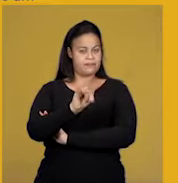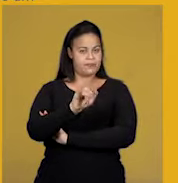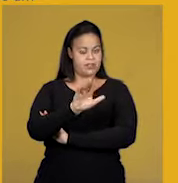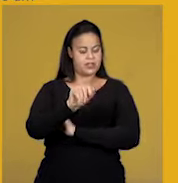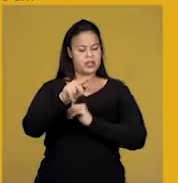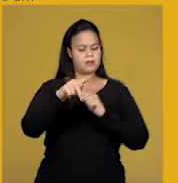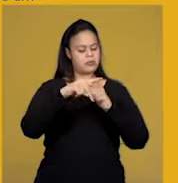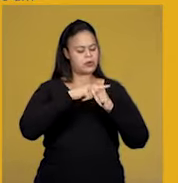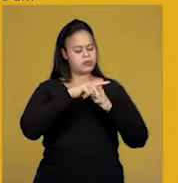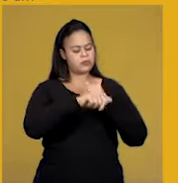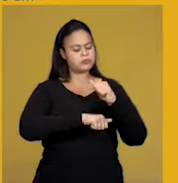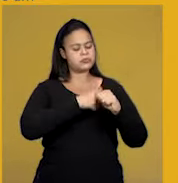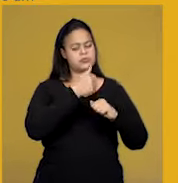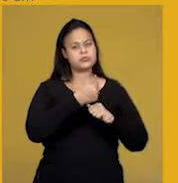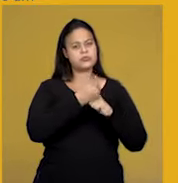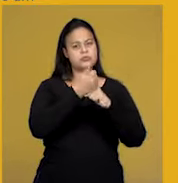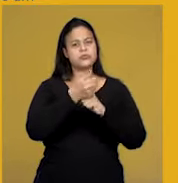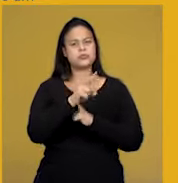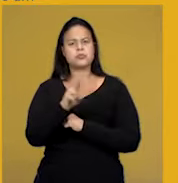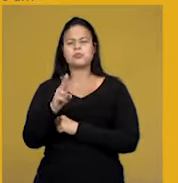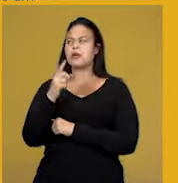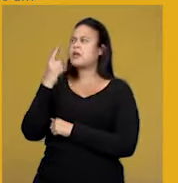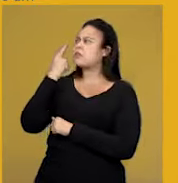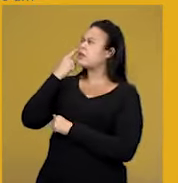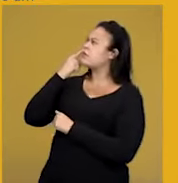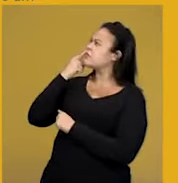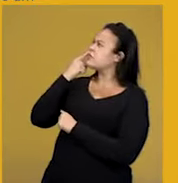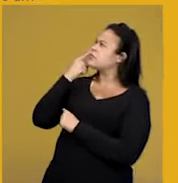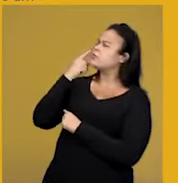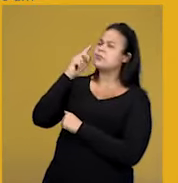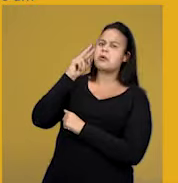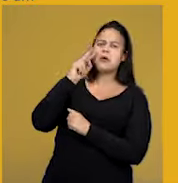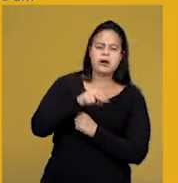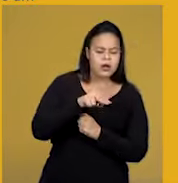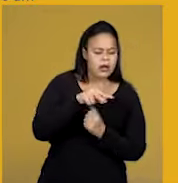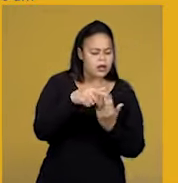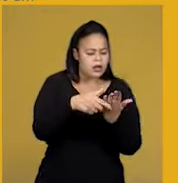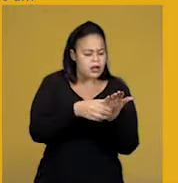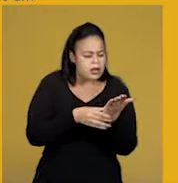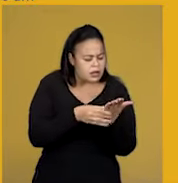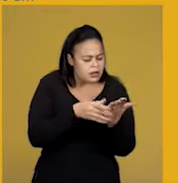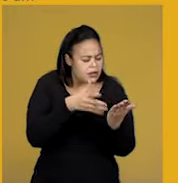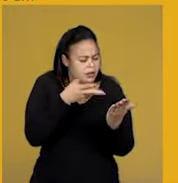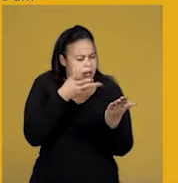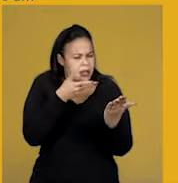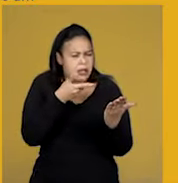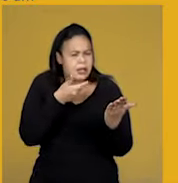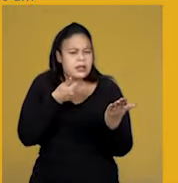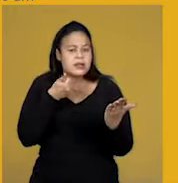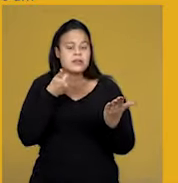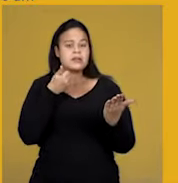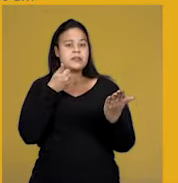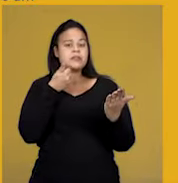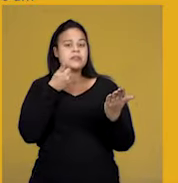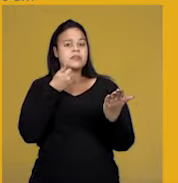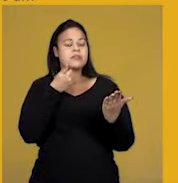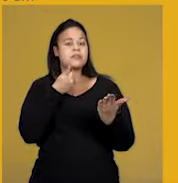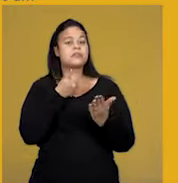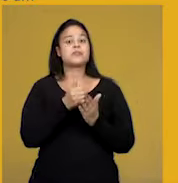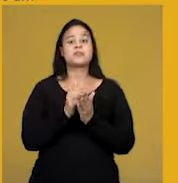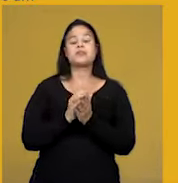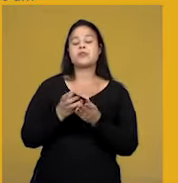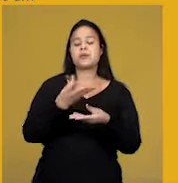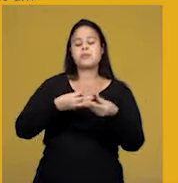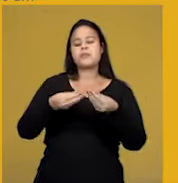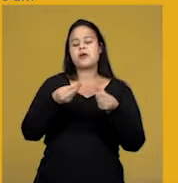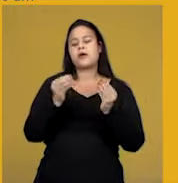nome. Está vendo este livro lindo? Foi o presente de aniversário que eu dei a